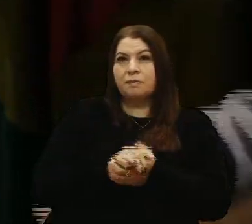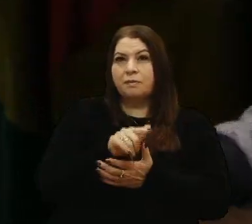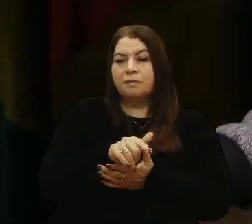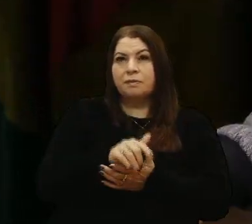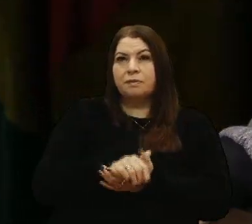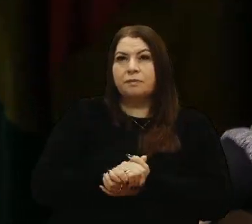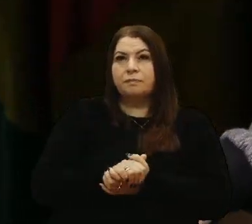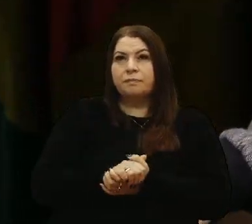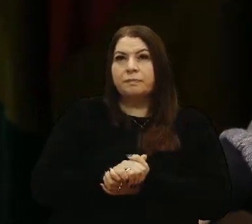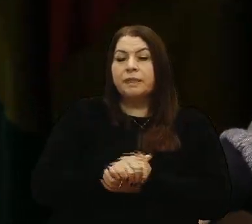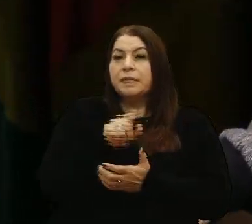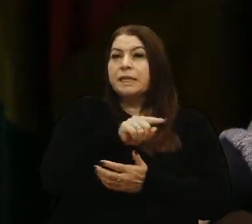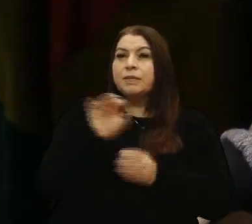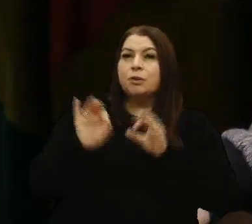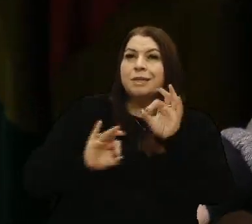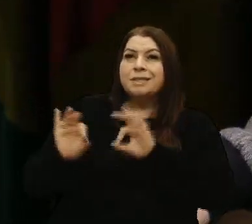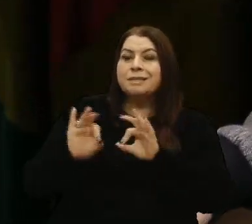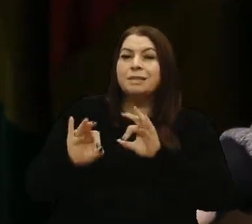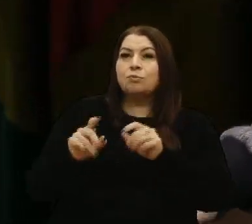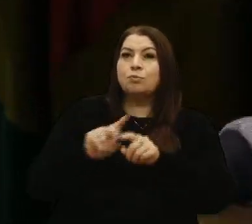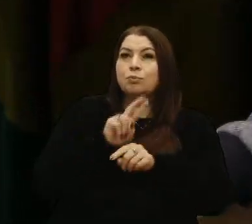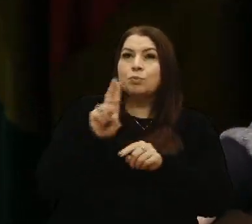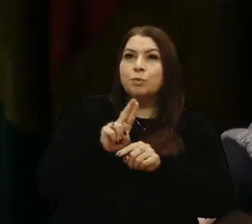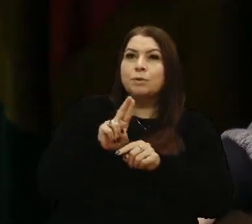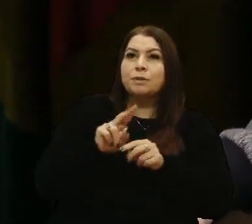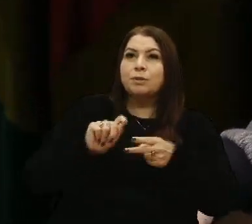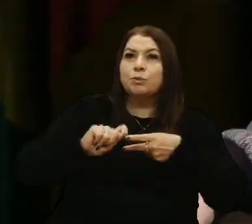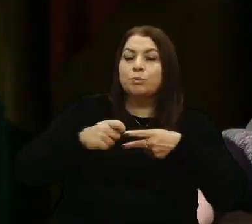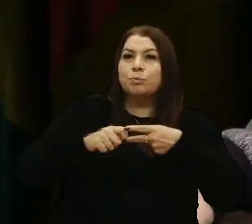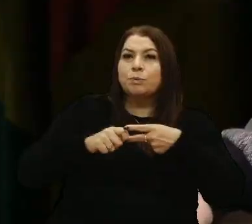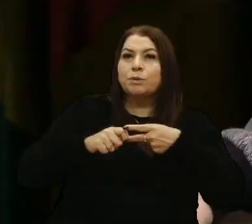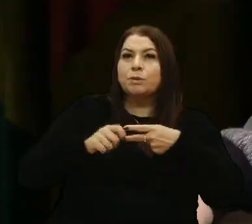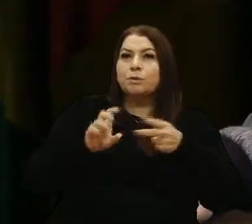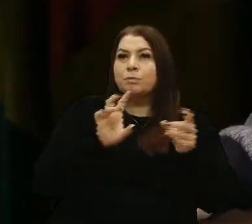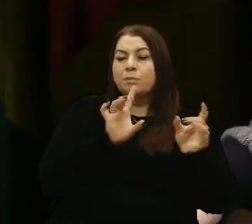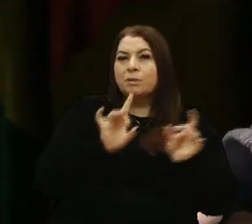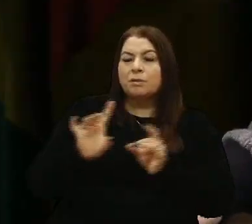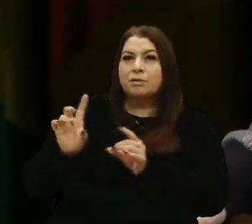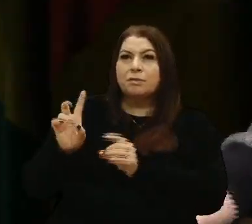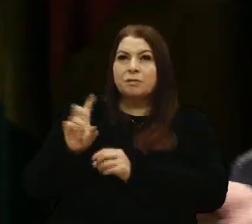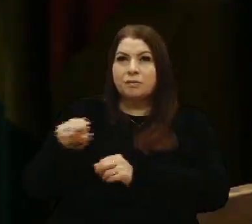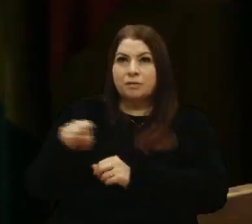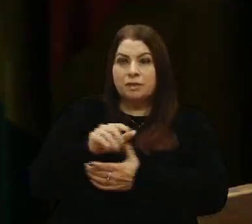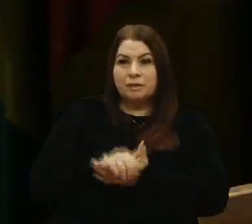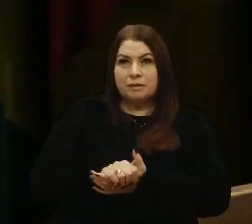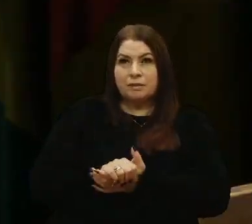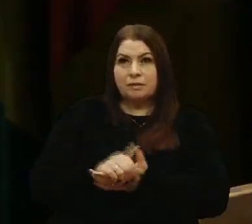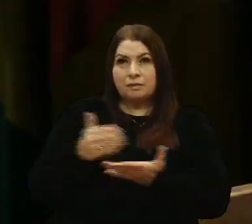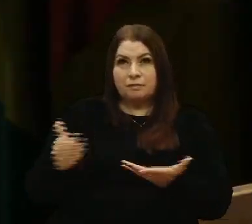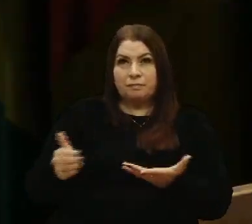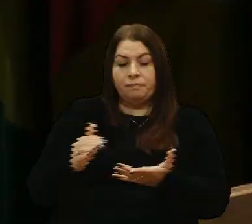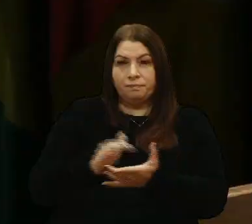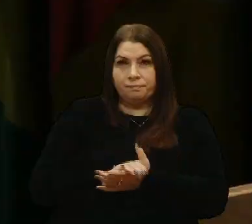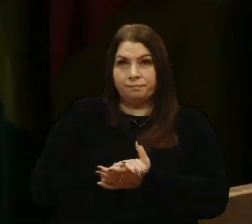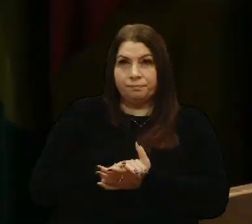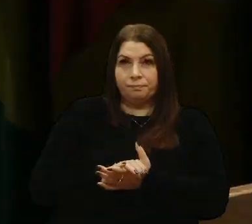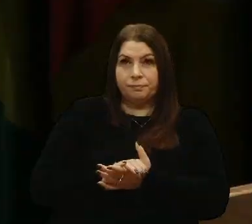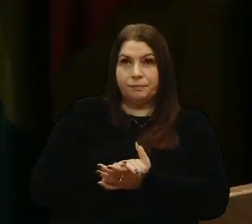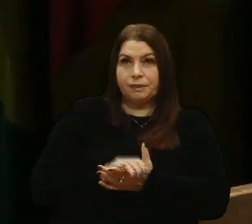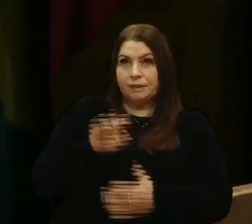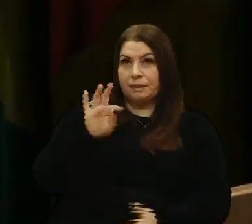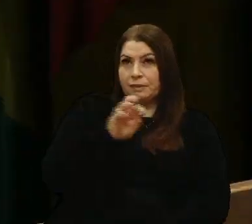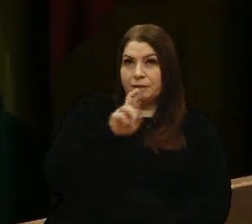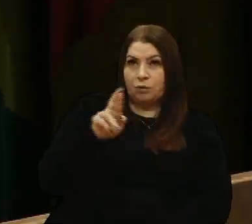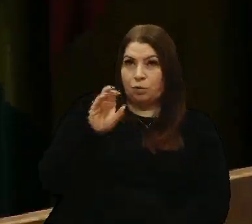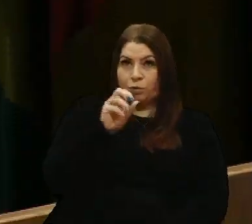PIX, que essas organizações estariam utilizando o PIX para traficar drogas. Olha, se é terrorismo, não